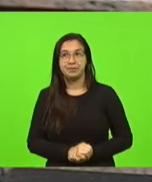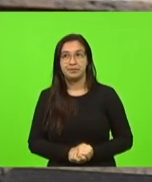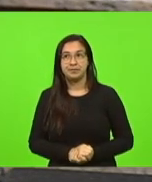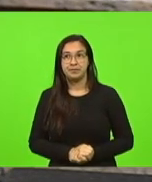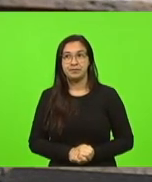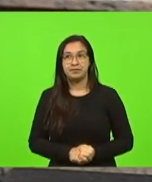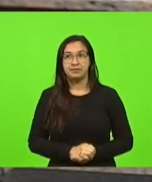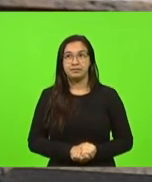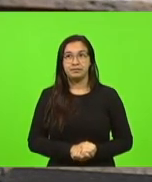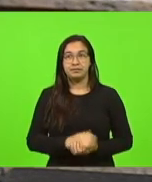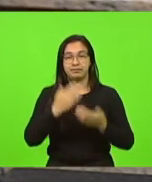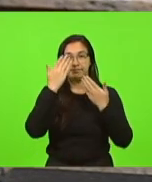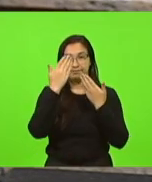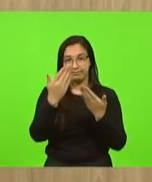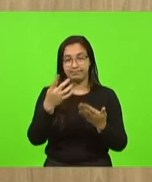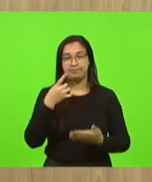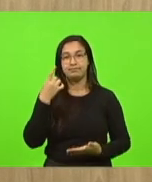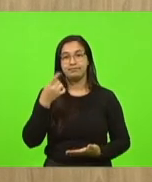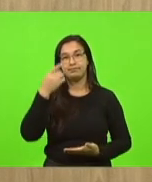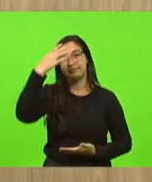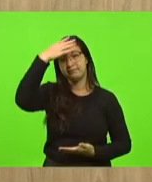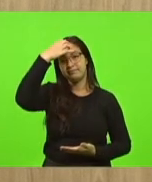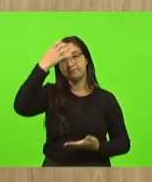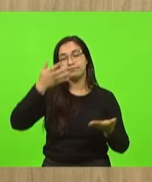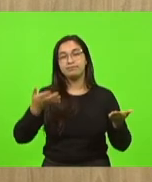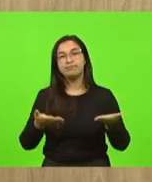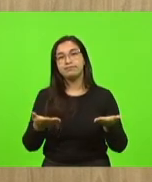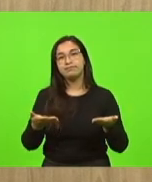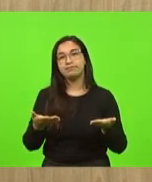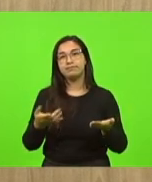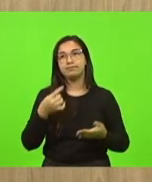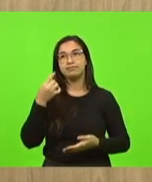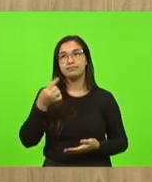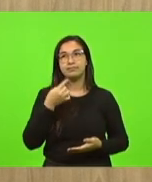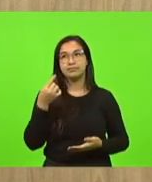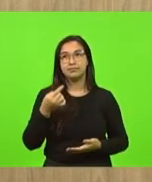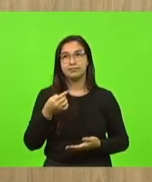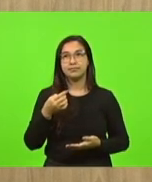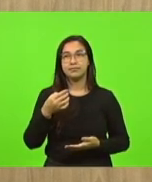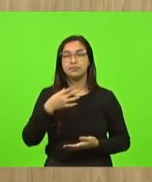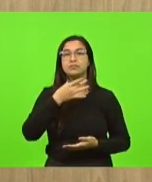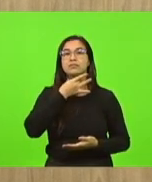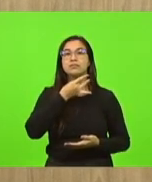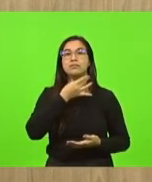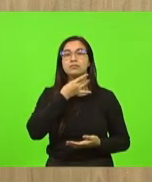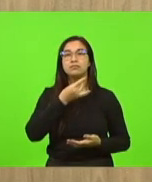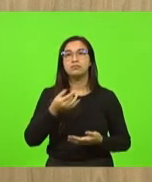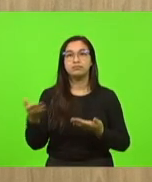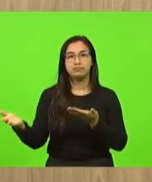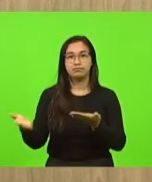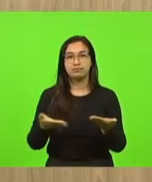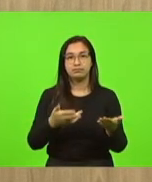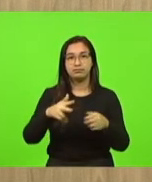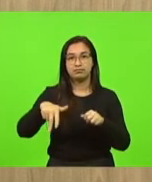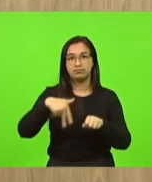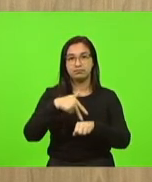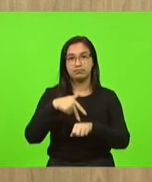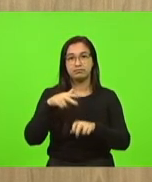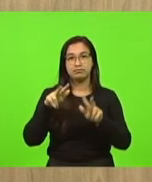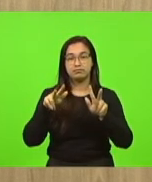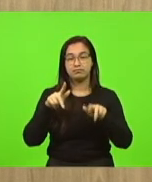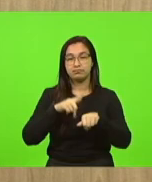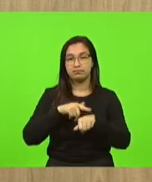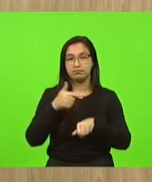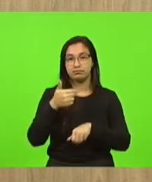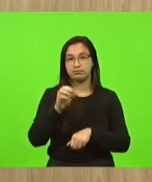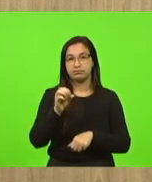Obrigado, deputado Ismael dos Santos. Próximo deputado inscrito, deputado Valdir Cobalcini. Vossa Excelência terá 10 minutos, deputado.